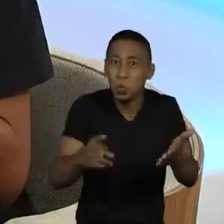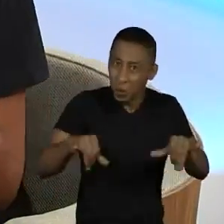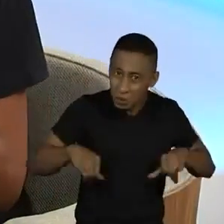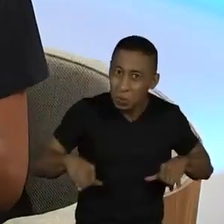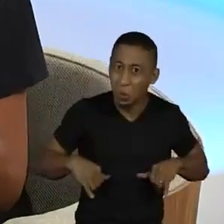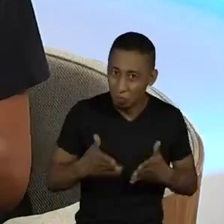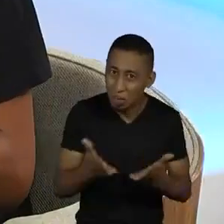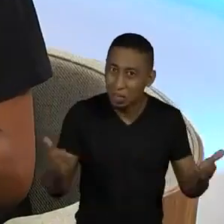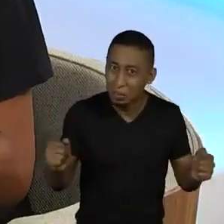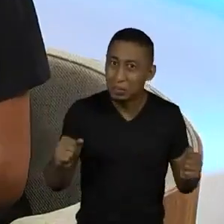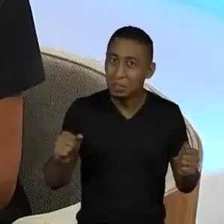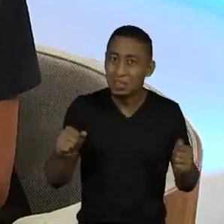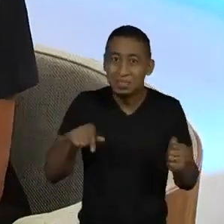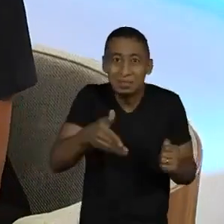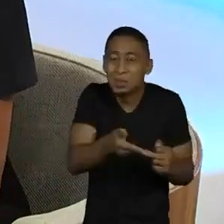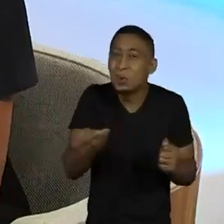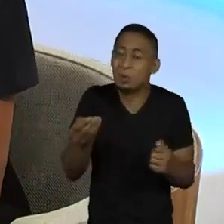e tomar ações rápidas para conter essa